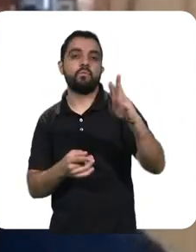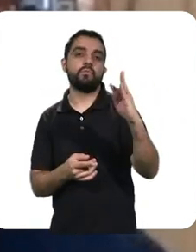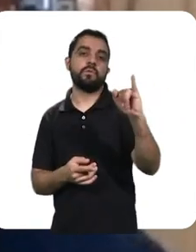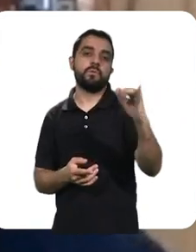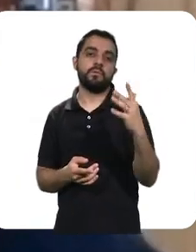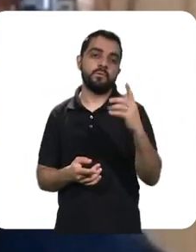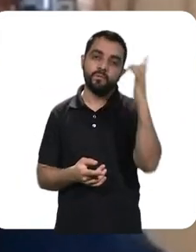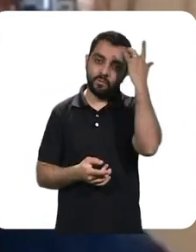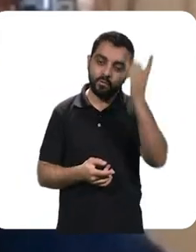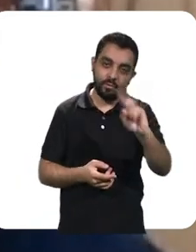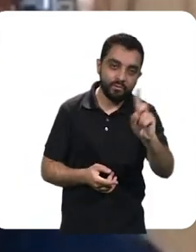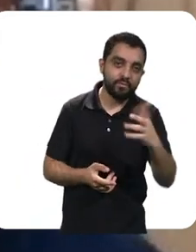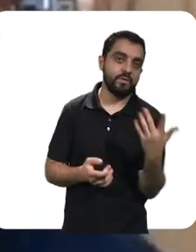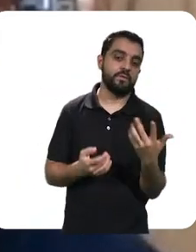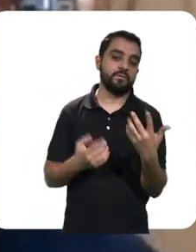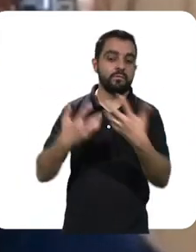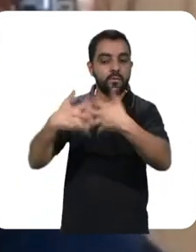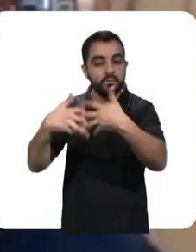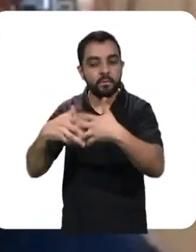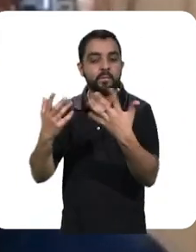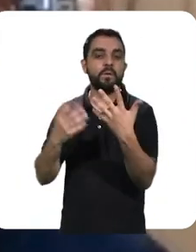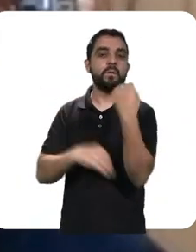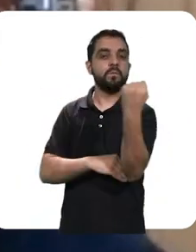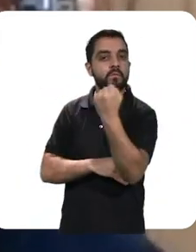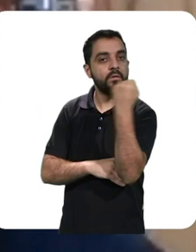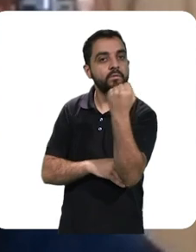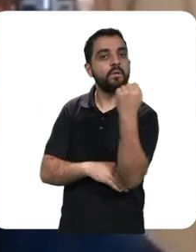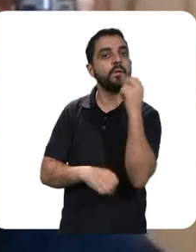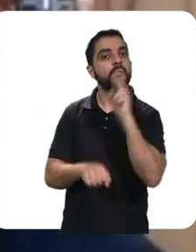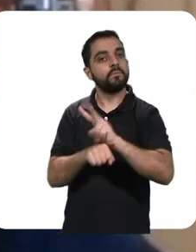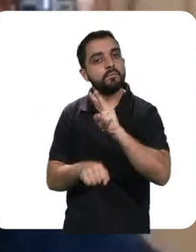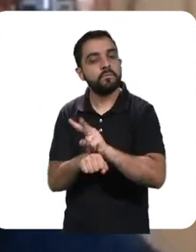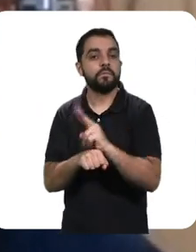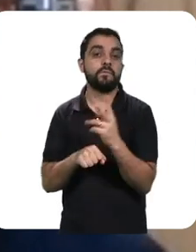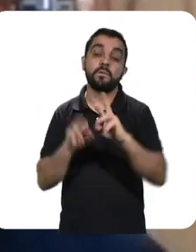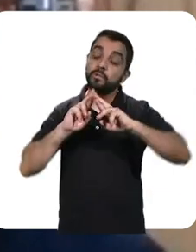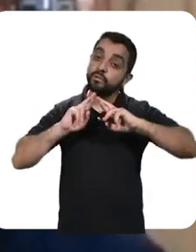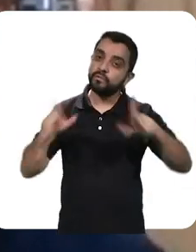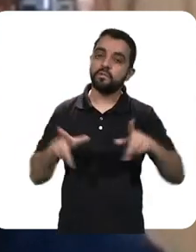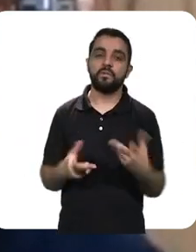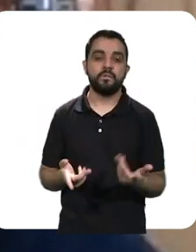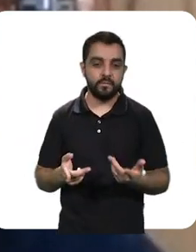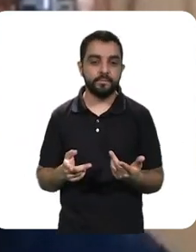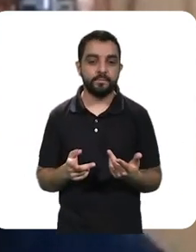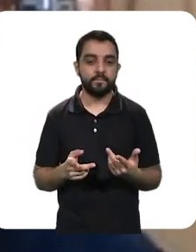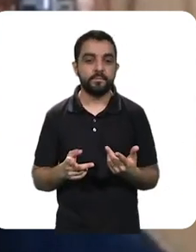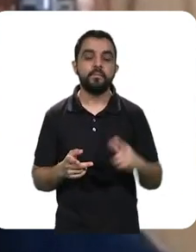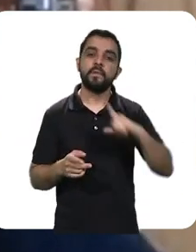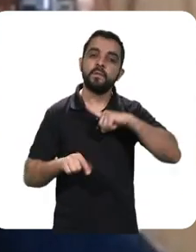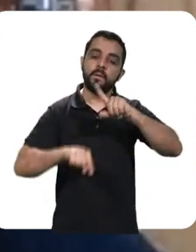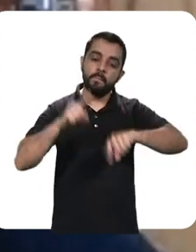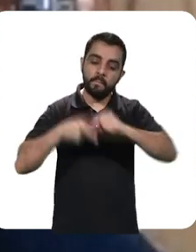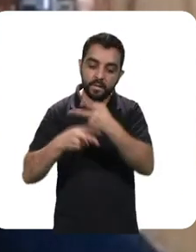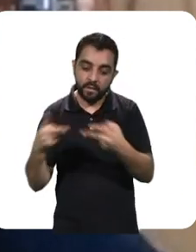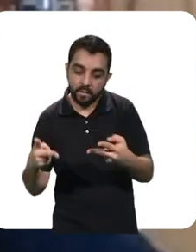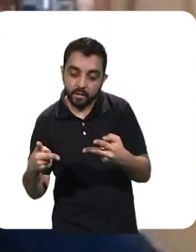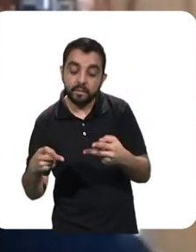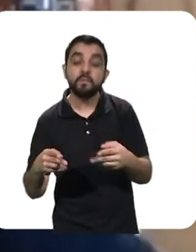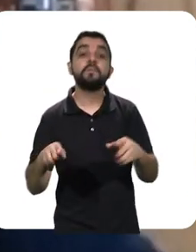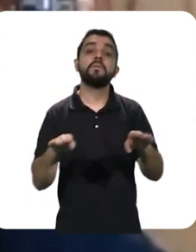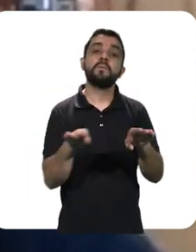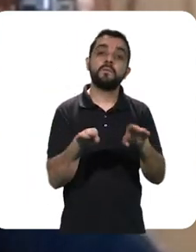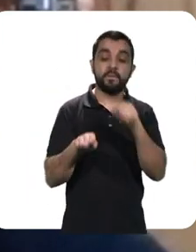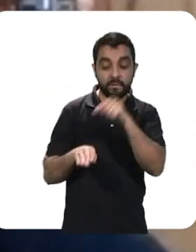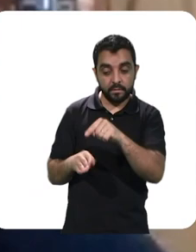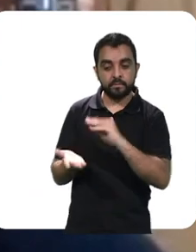para lidar com esses equipamentos e com a gravidade desses pacientes. Então, não é só de insumo que a gente tem que se preocupar,